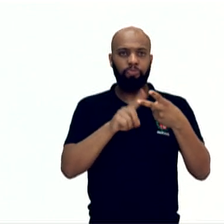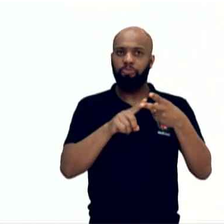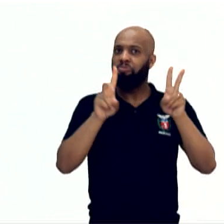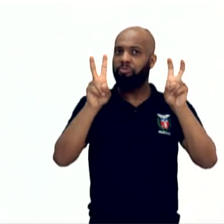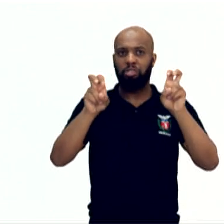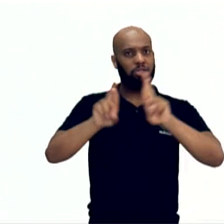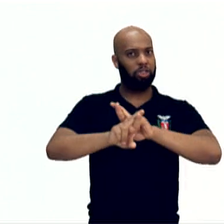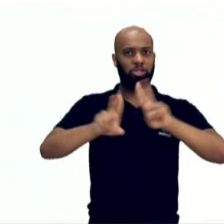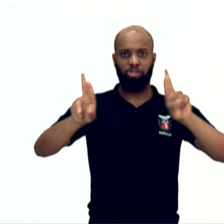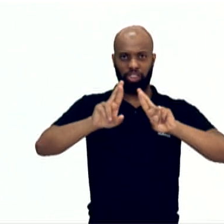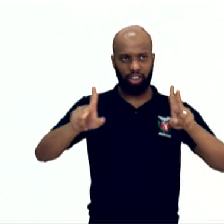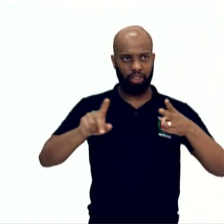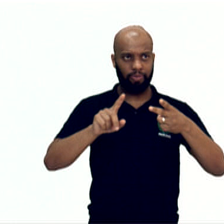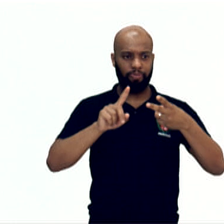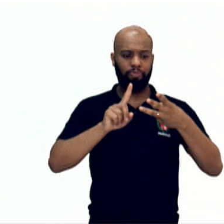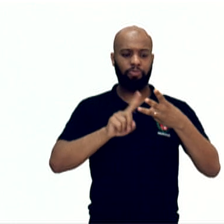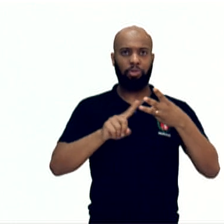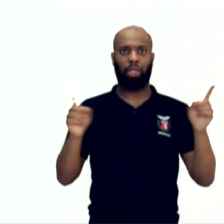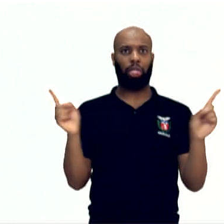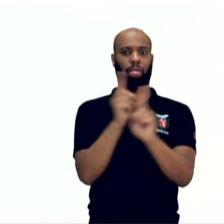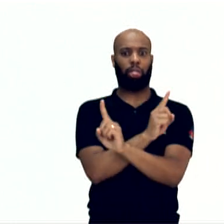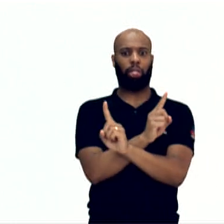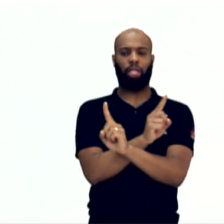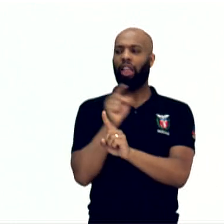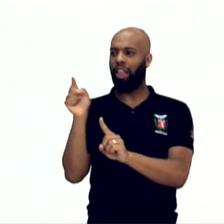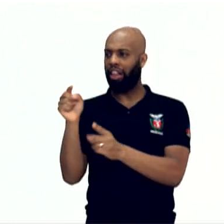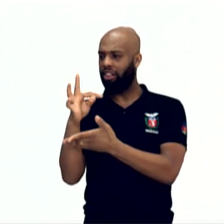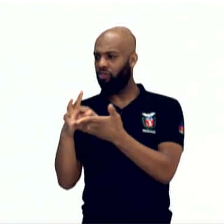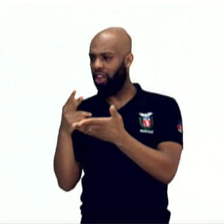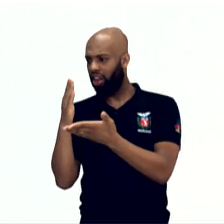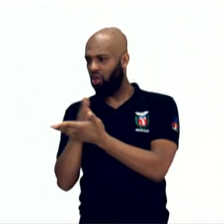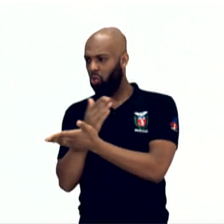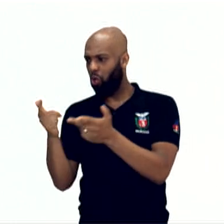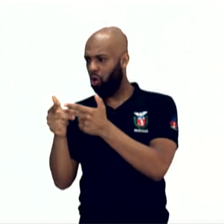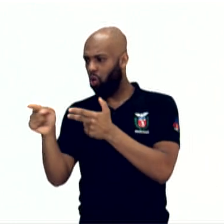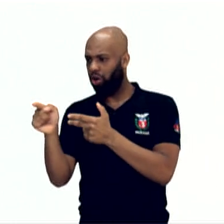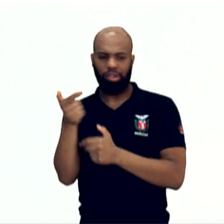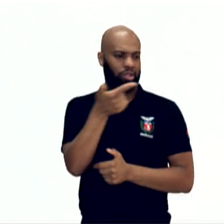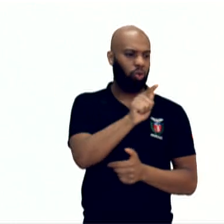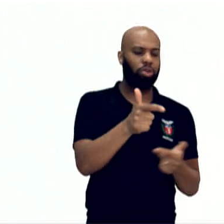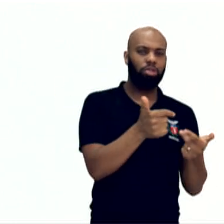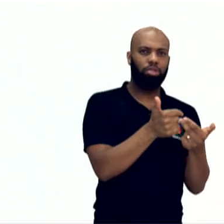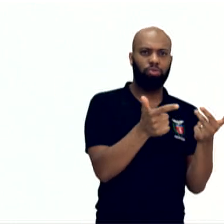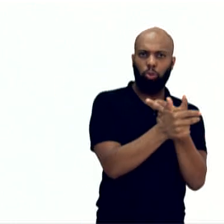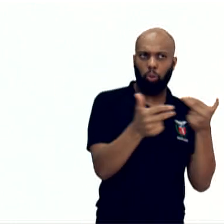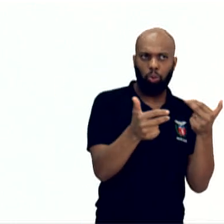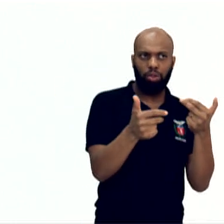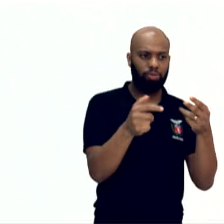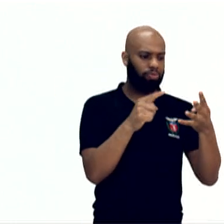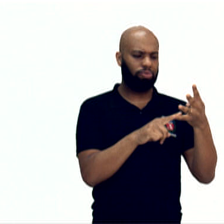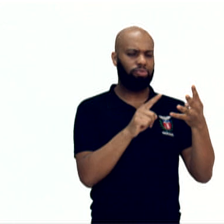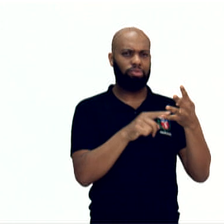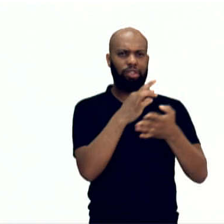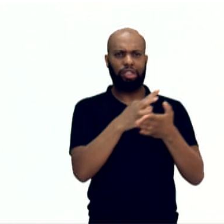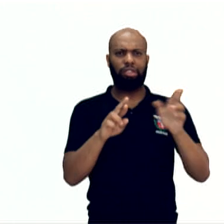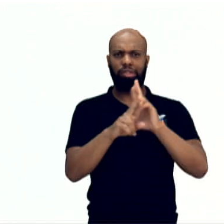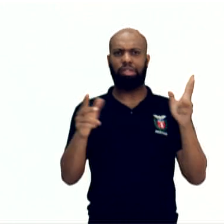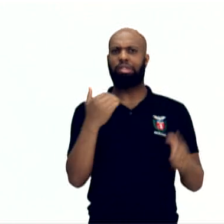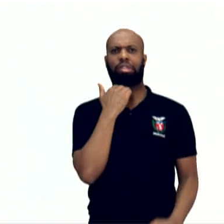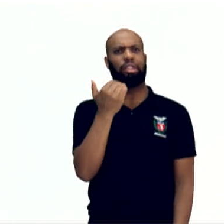não falam do mesmo assunto, opostos, um fala de uma coisa, outro de outra, ou são textos diferentes, nada a ver.